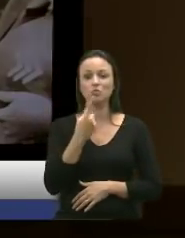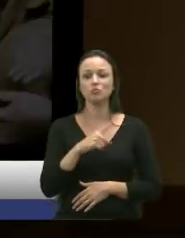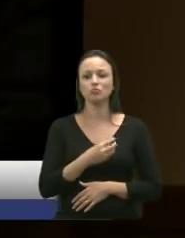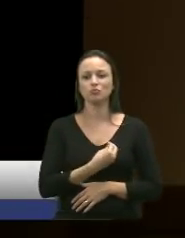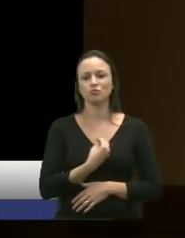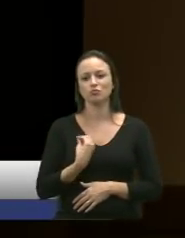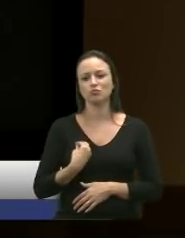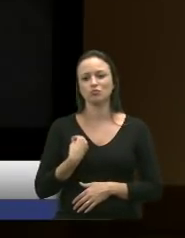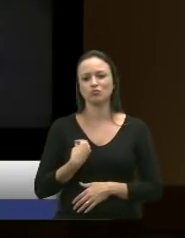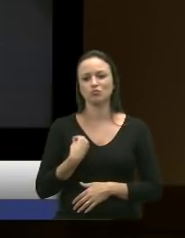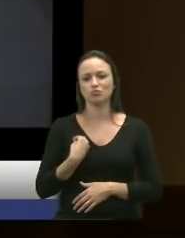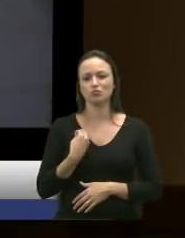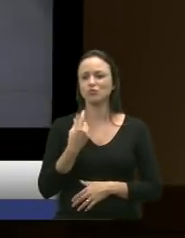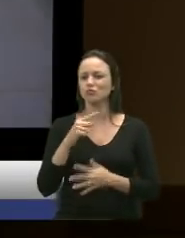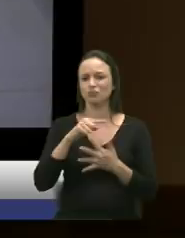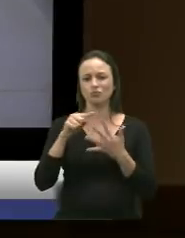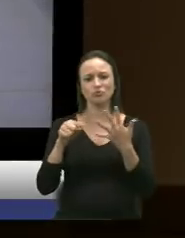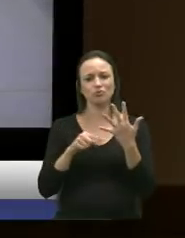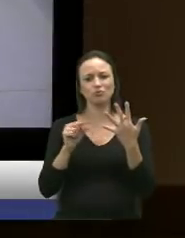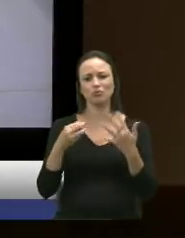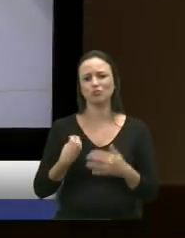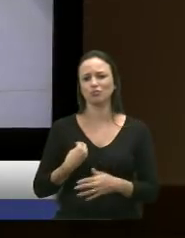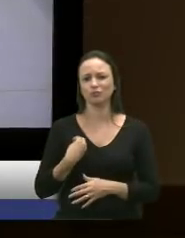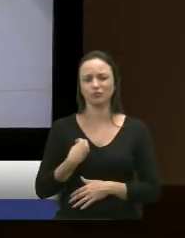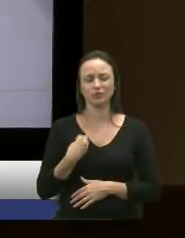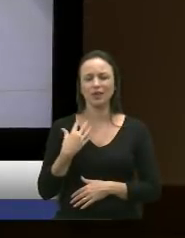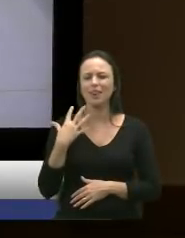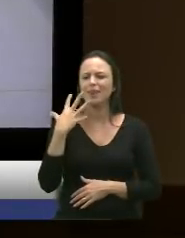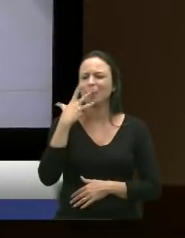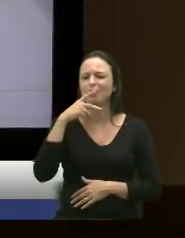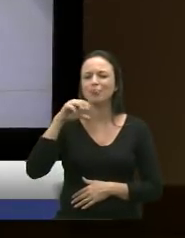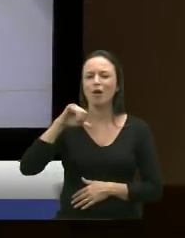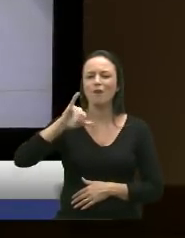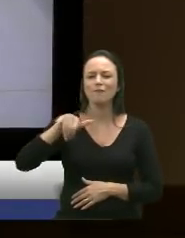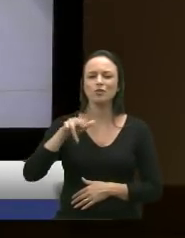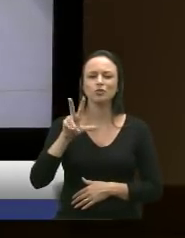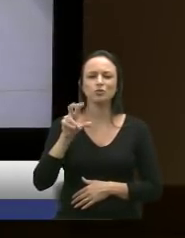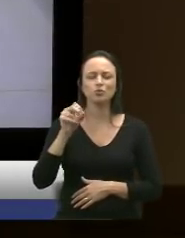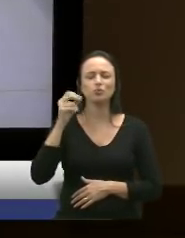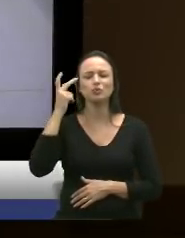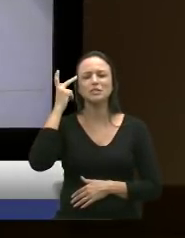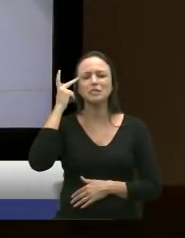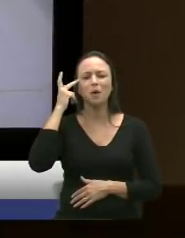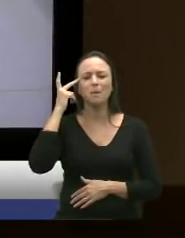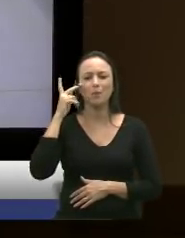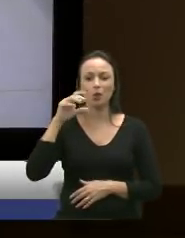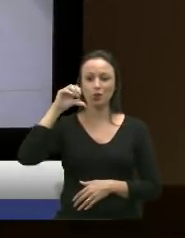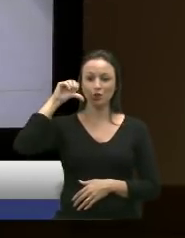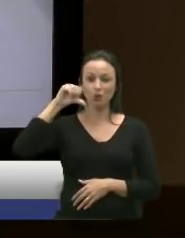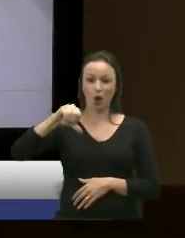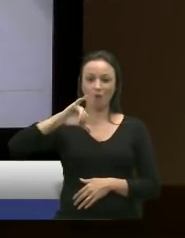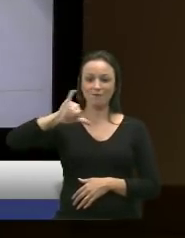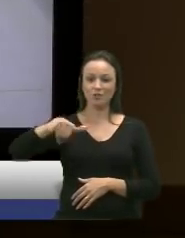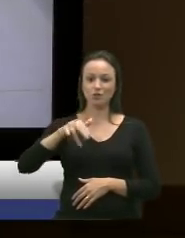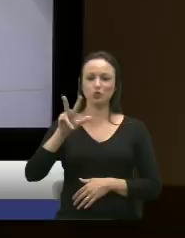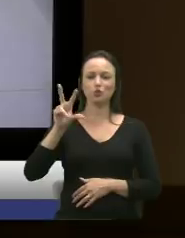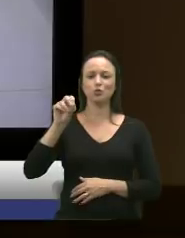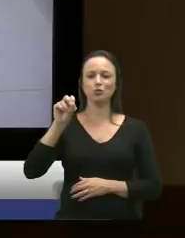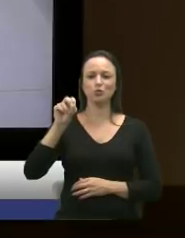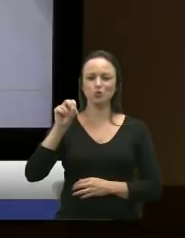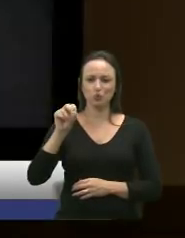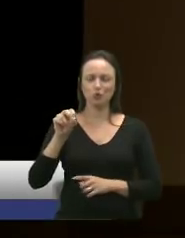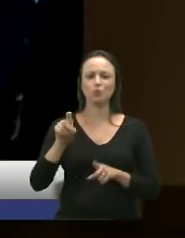sobreviventes. Era a coisa mais linda ver os 9 de julho de São Paulo, os 9 de julho de Campinas, que